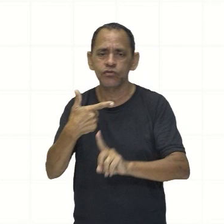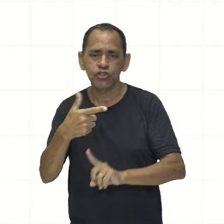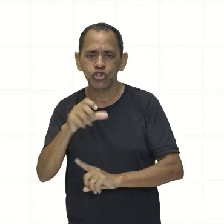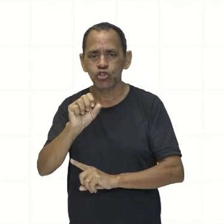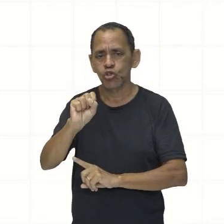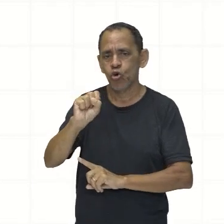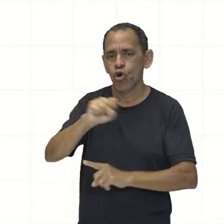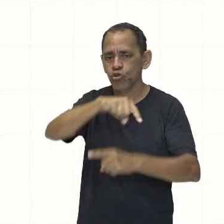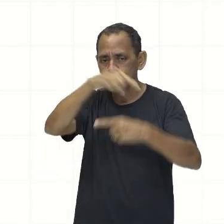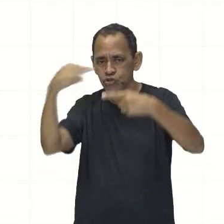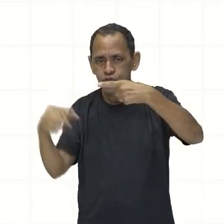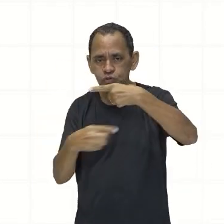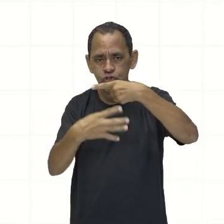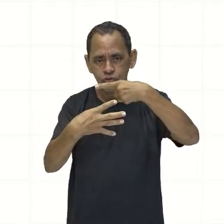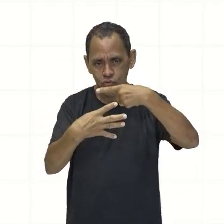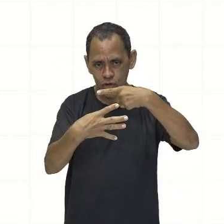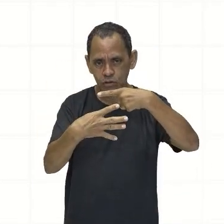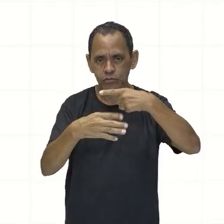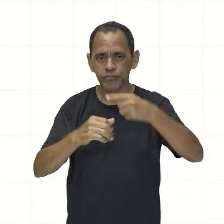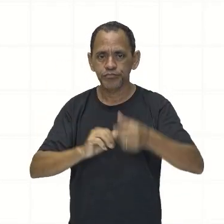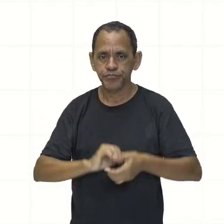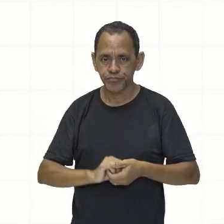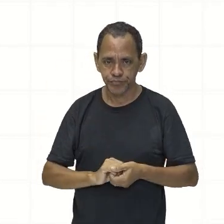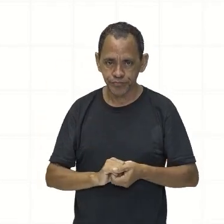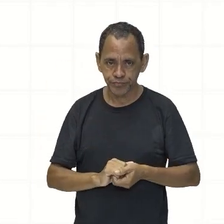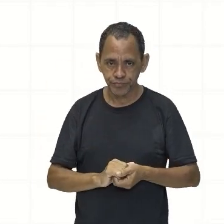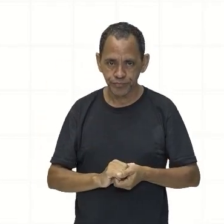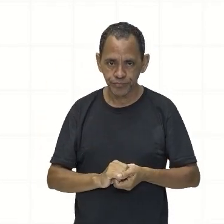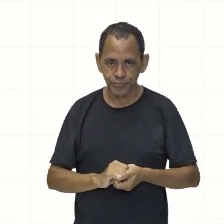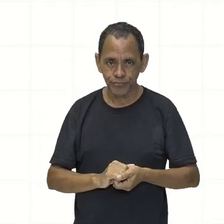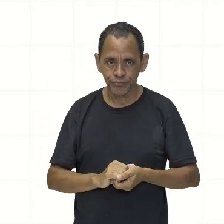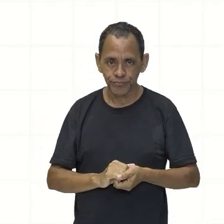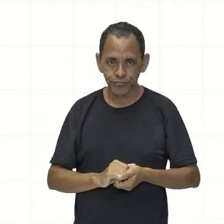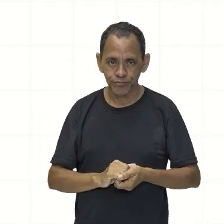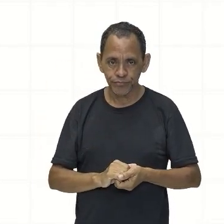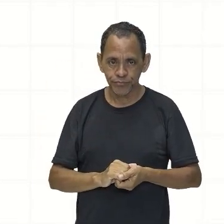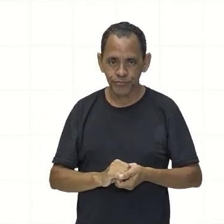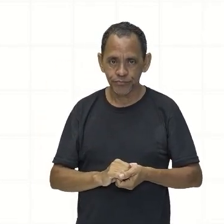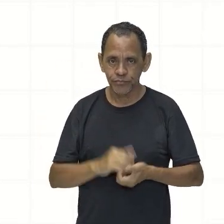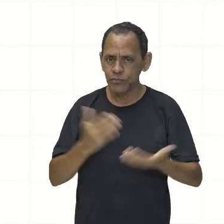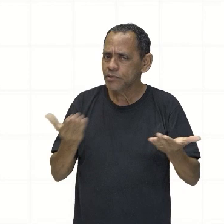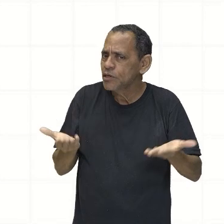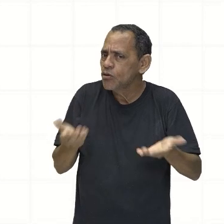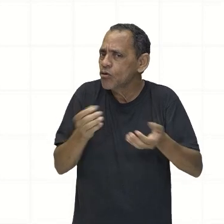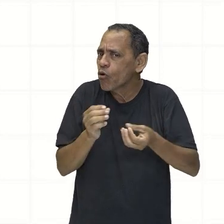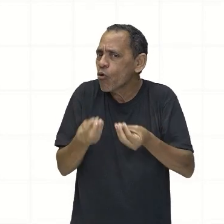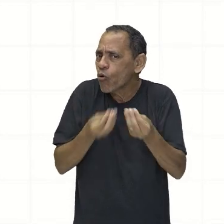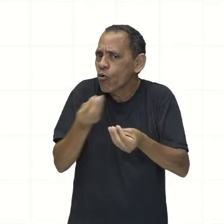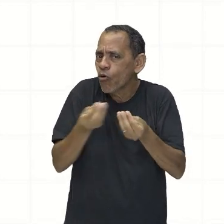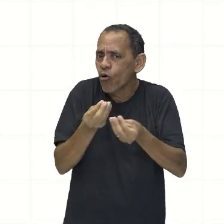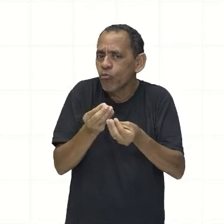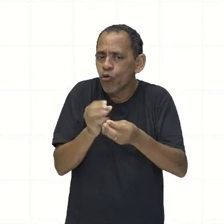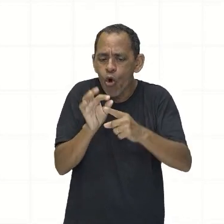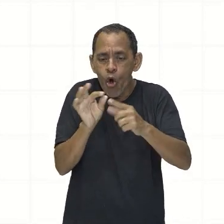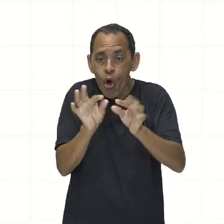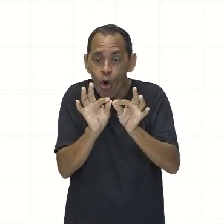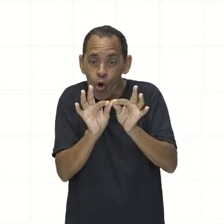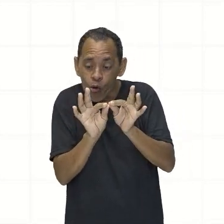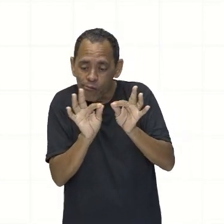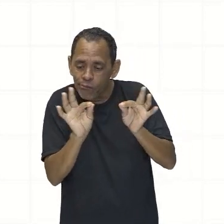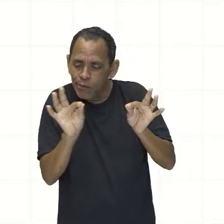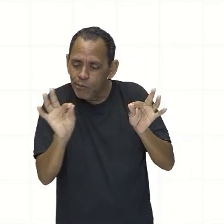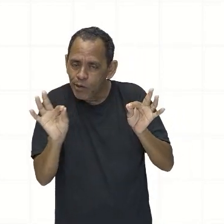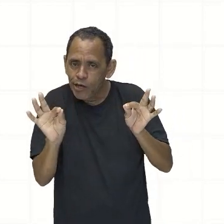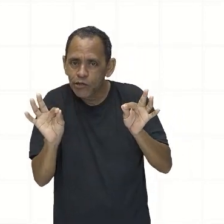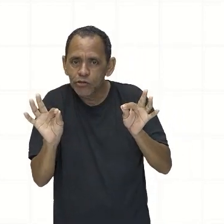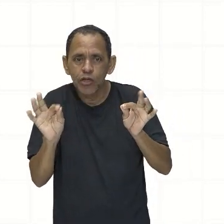28 dividido por 4, olha. Então, o comprimento do pé é dado por quem? Pelo P, ó. O